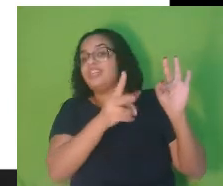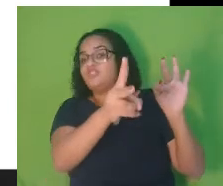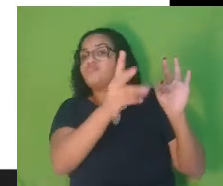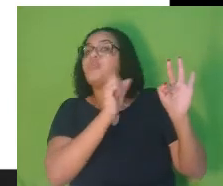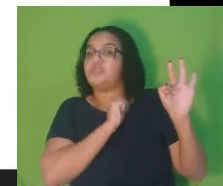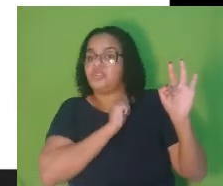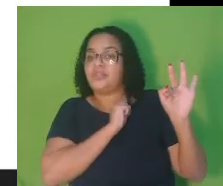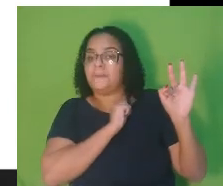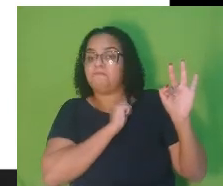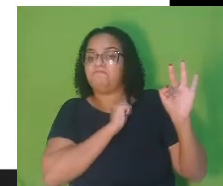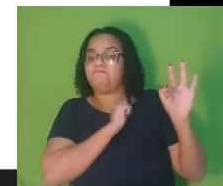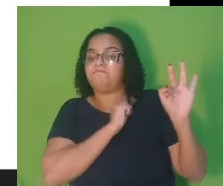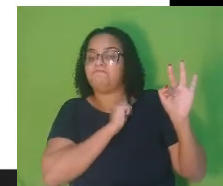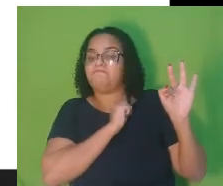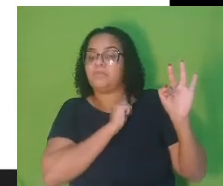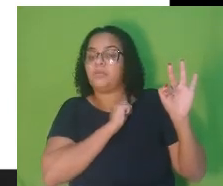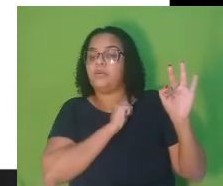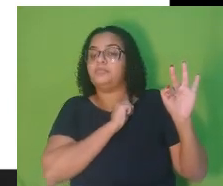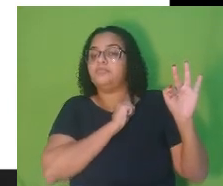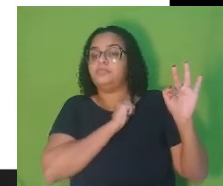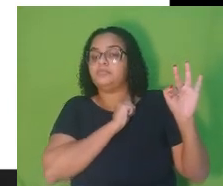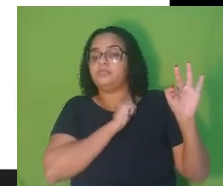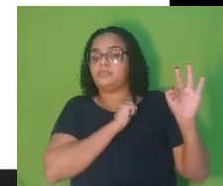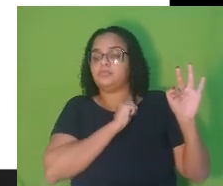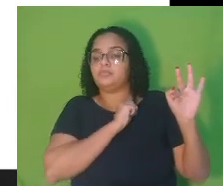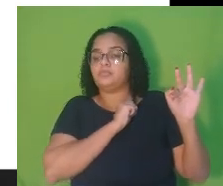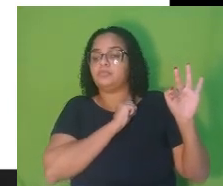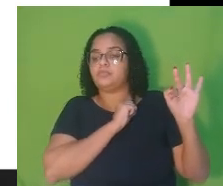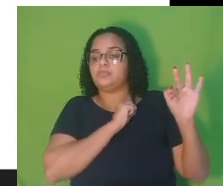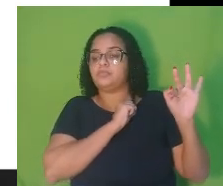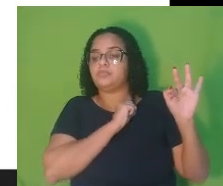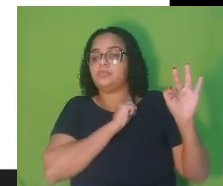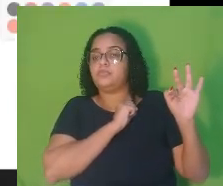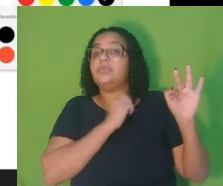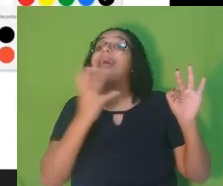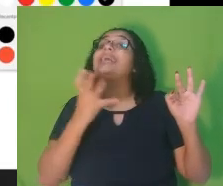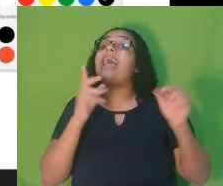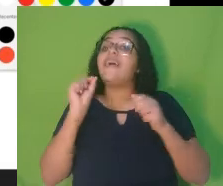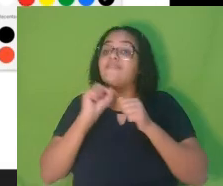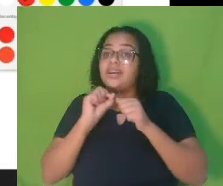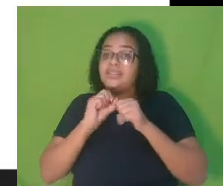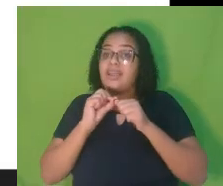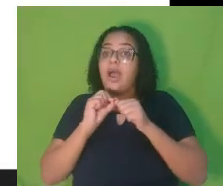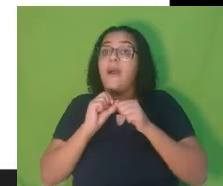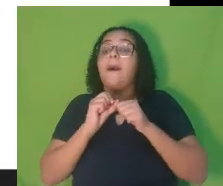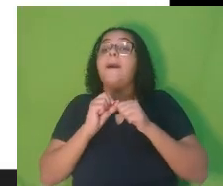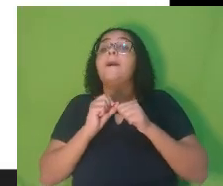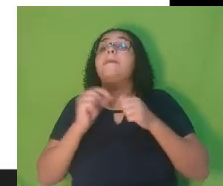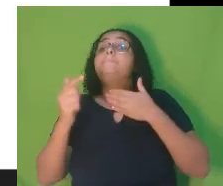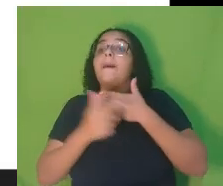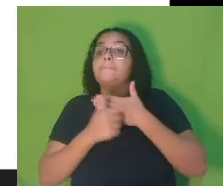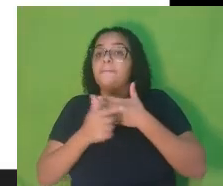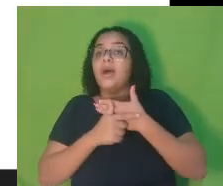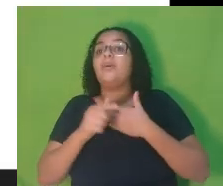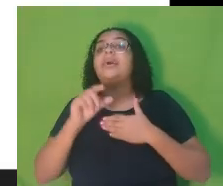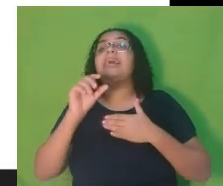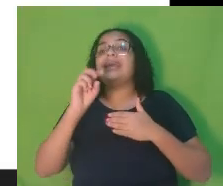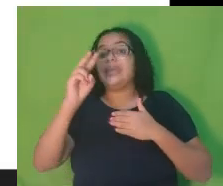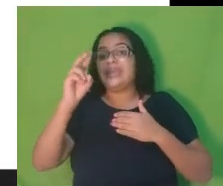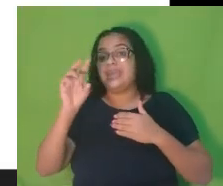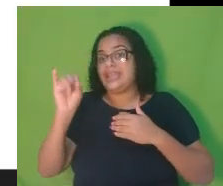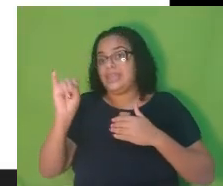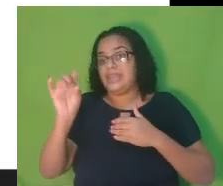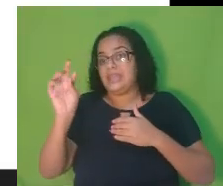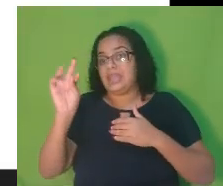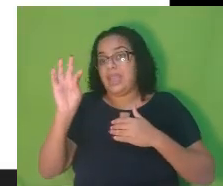então essa função que definimos é contínua. Quem está fazendo o papel do valor intermediário